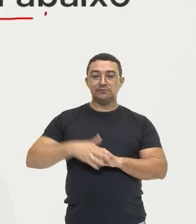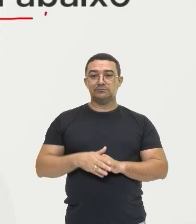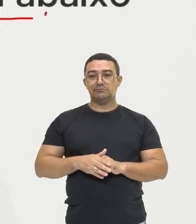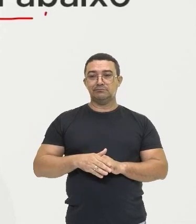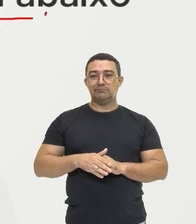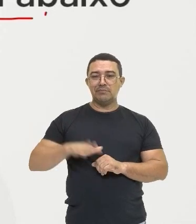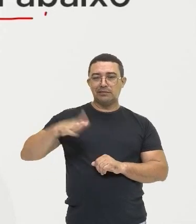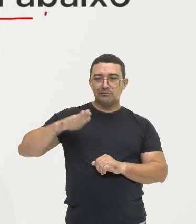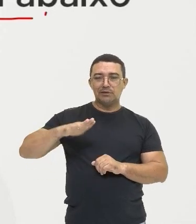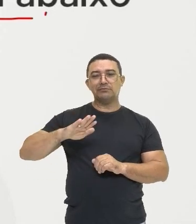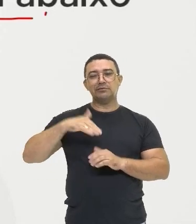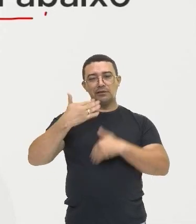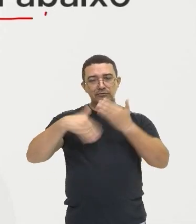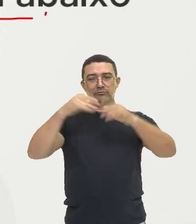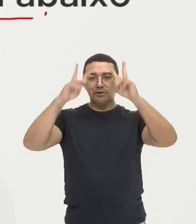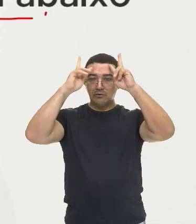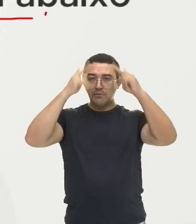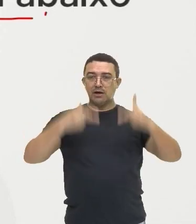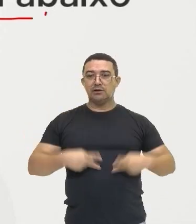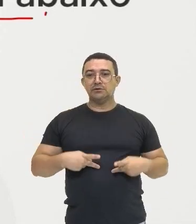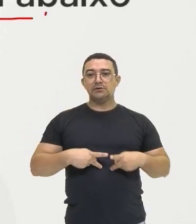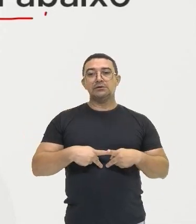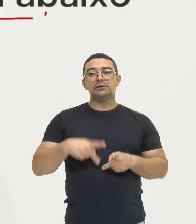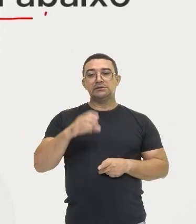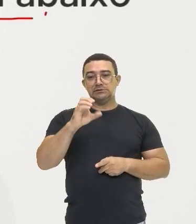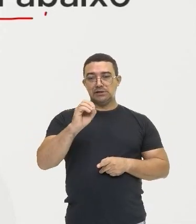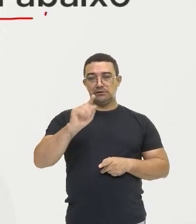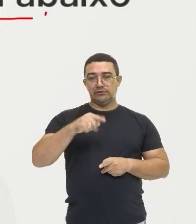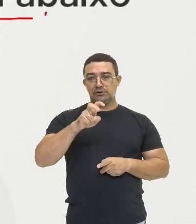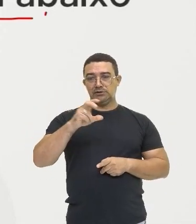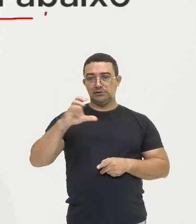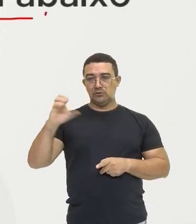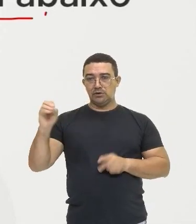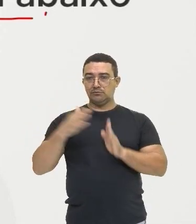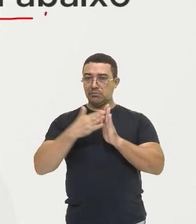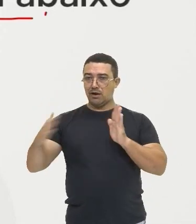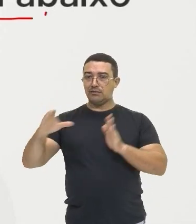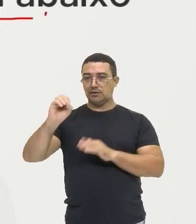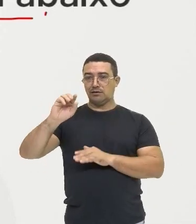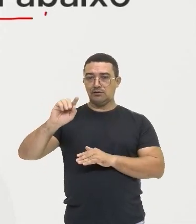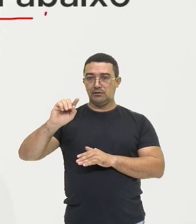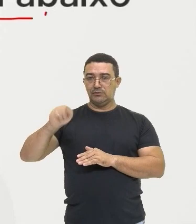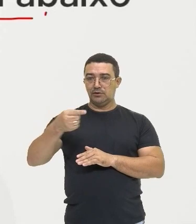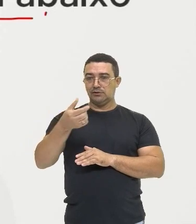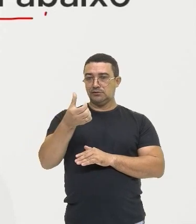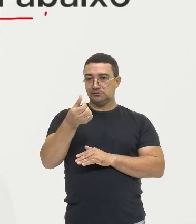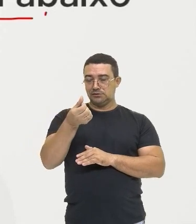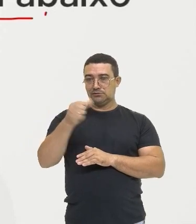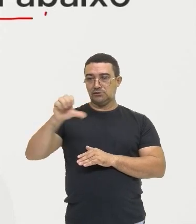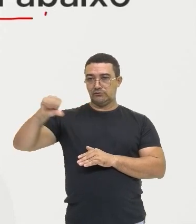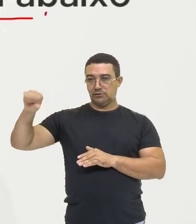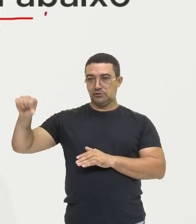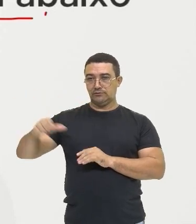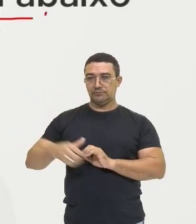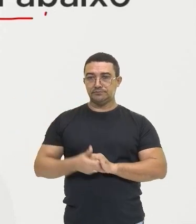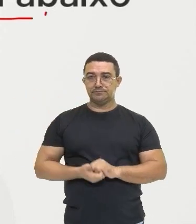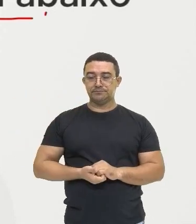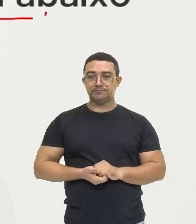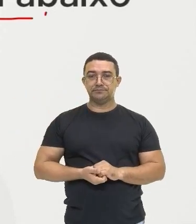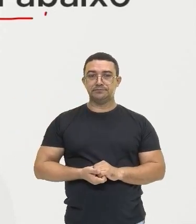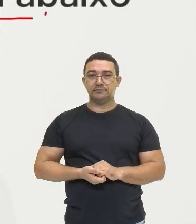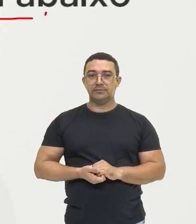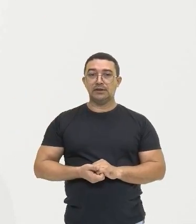desenvolvimento humano. O IDH está entre 0,550 e 0,699.